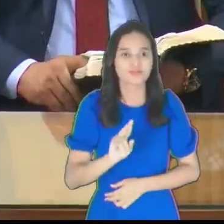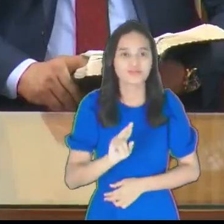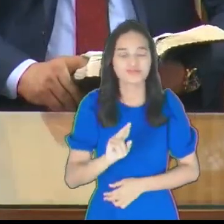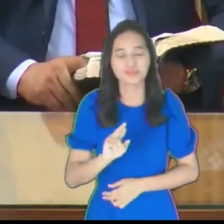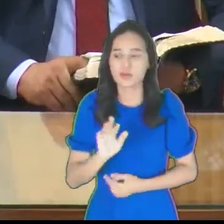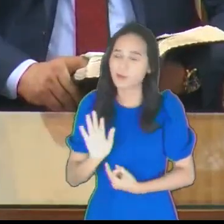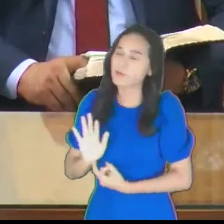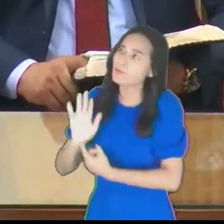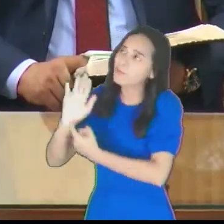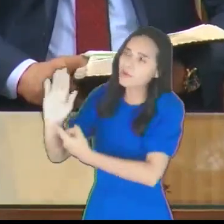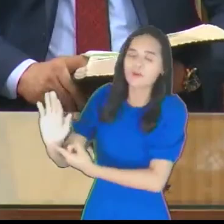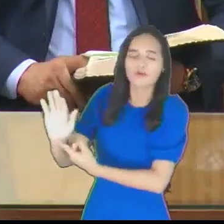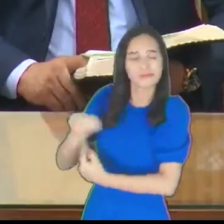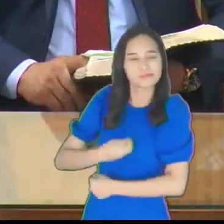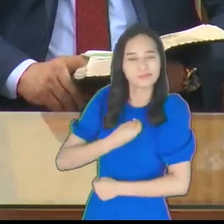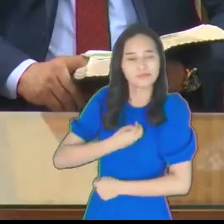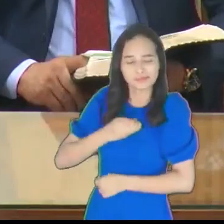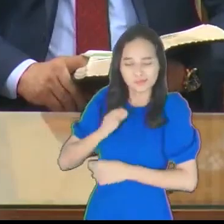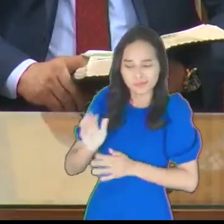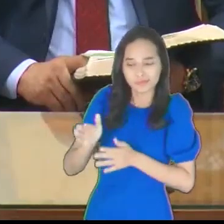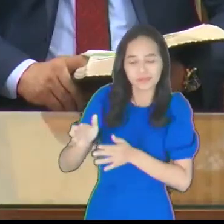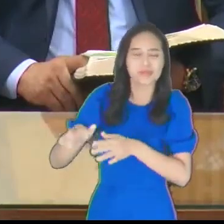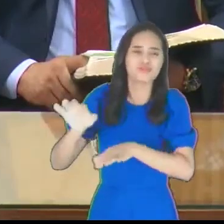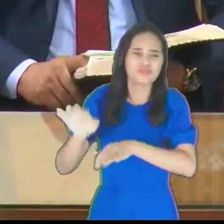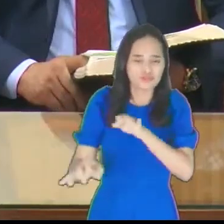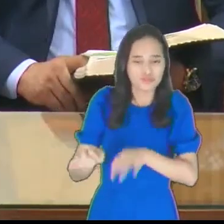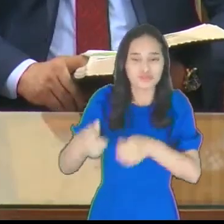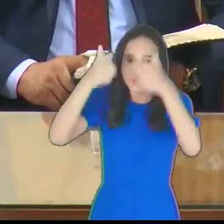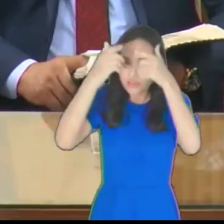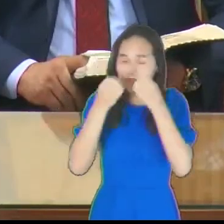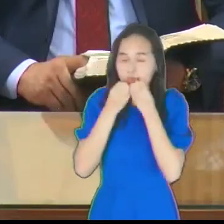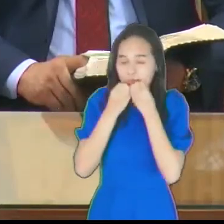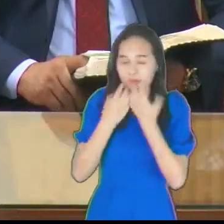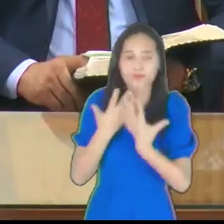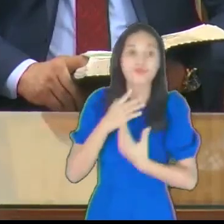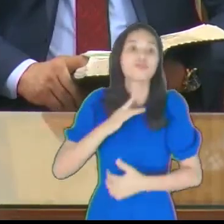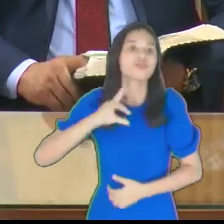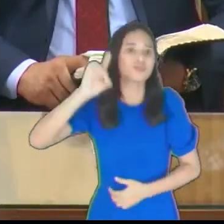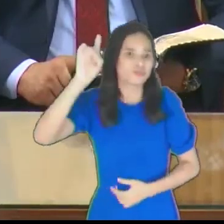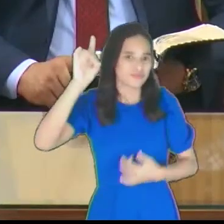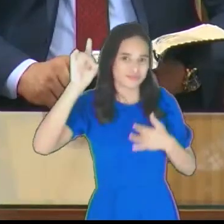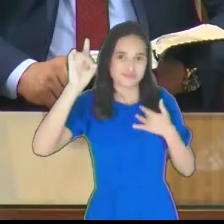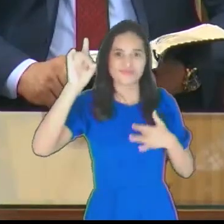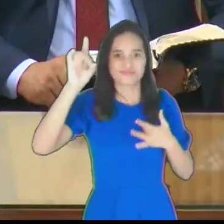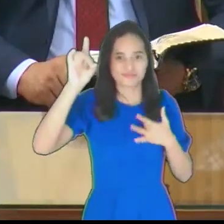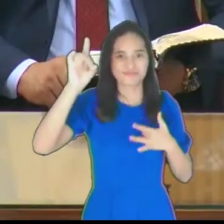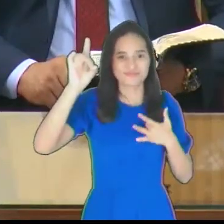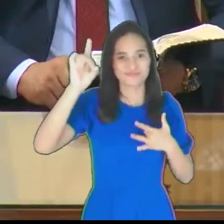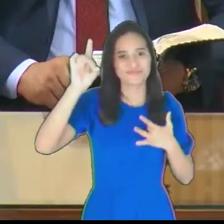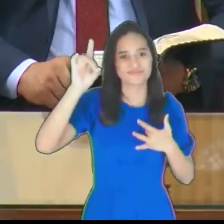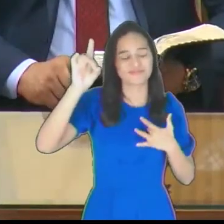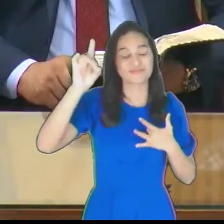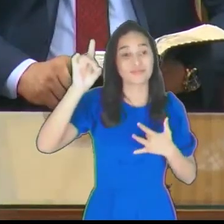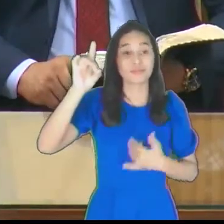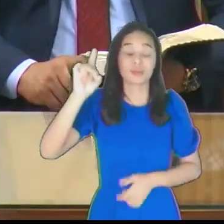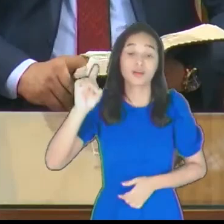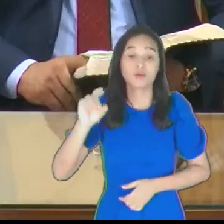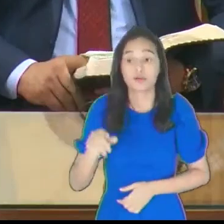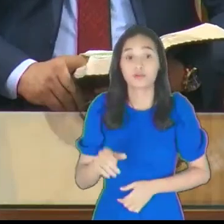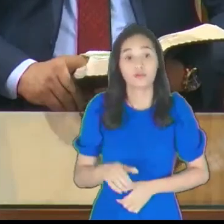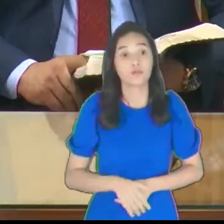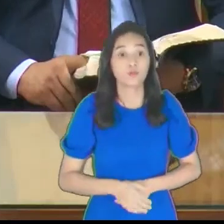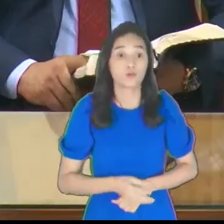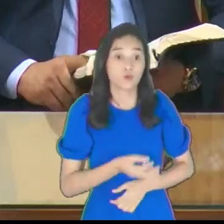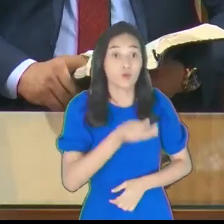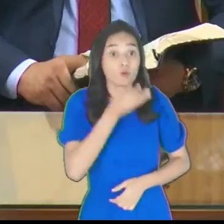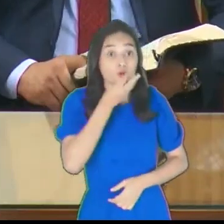que tinha sido justo, que tinha sido um rei bom. E Deus teve misericórdia. E quando o profeta já ia no meio do